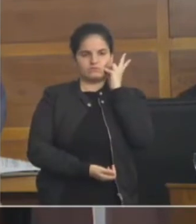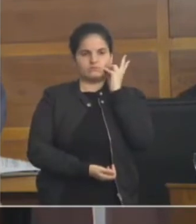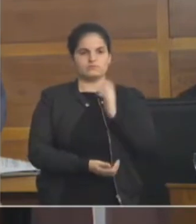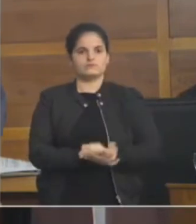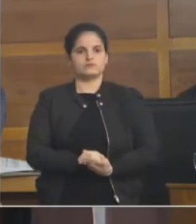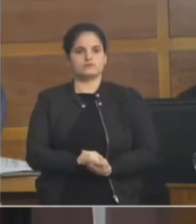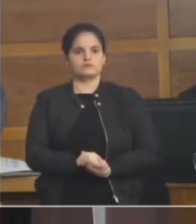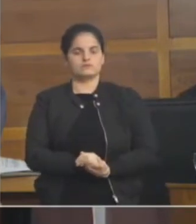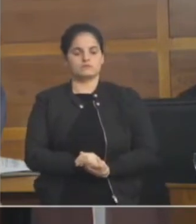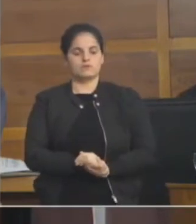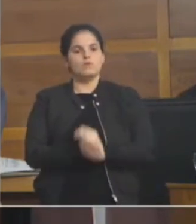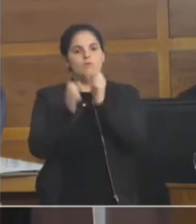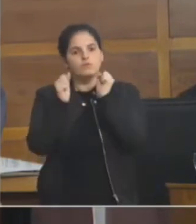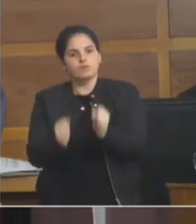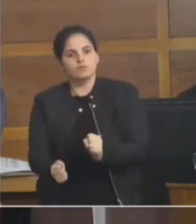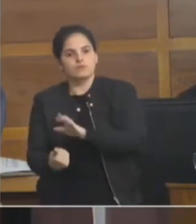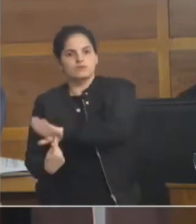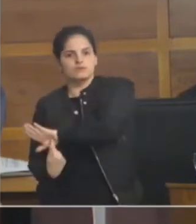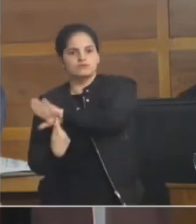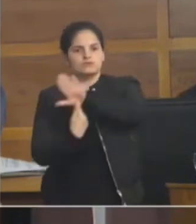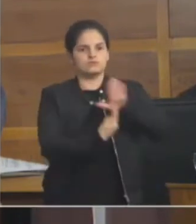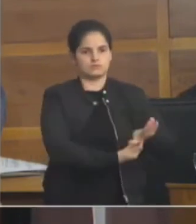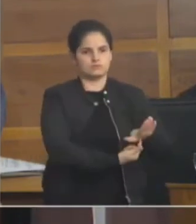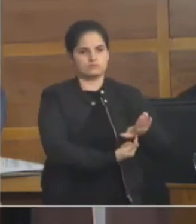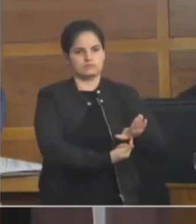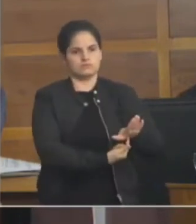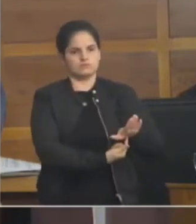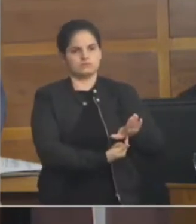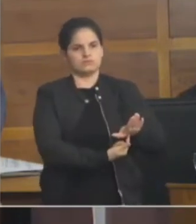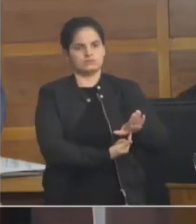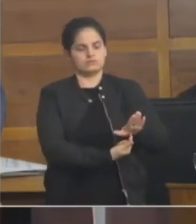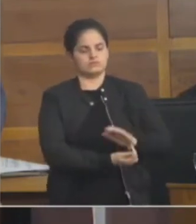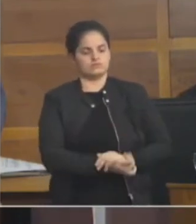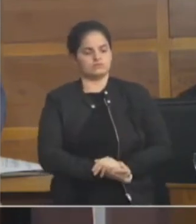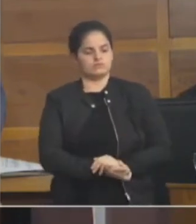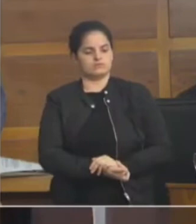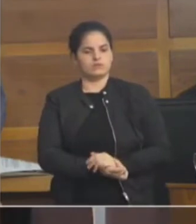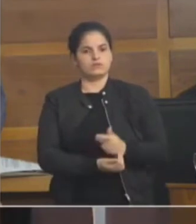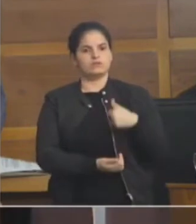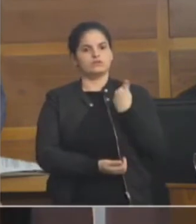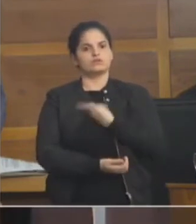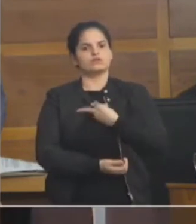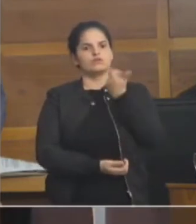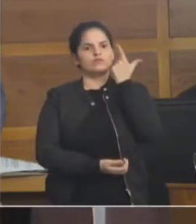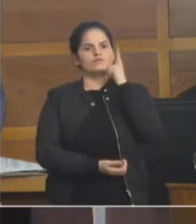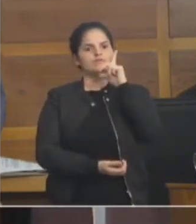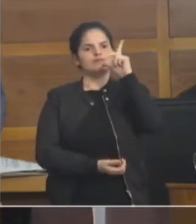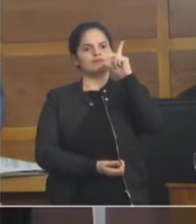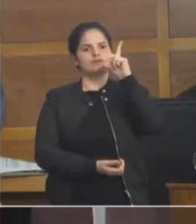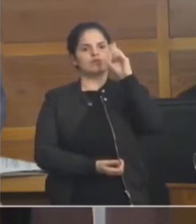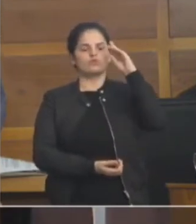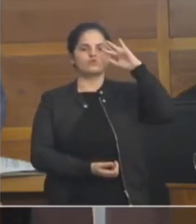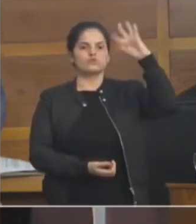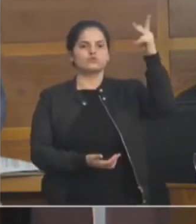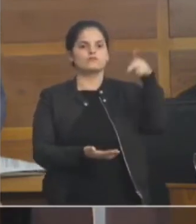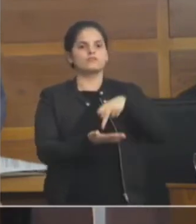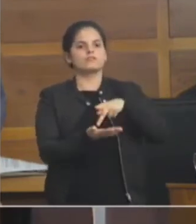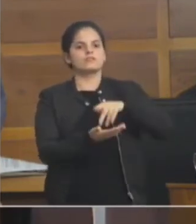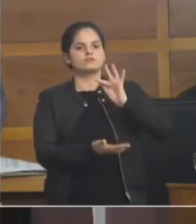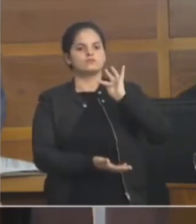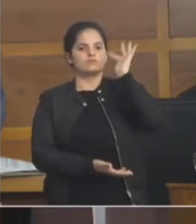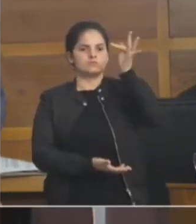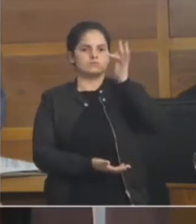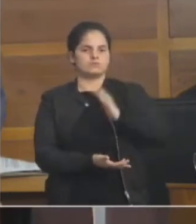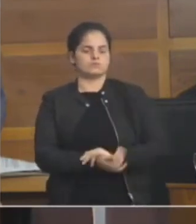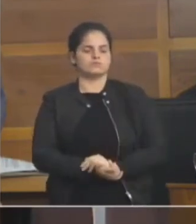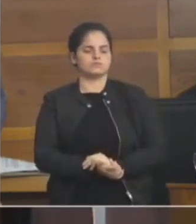chance imensa de ajudar com que as coisas possam acontecer ano que vem